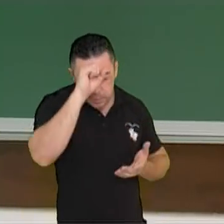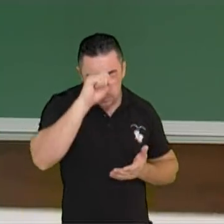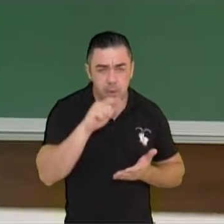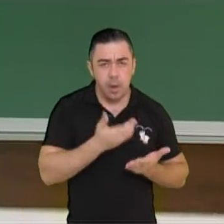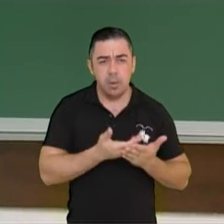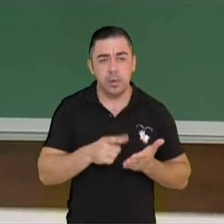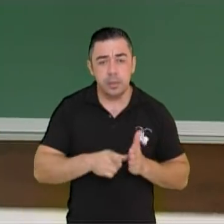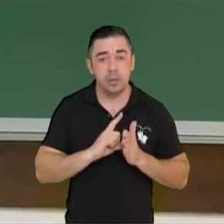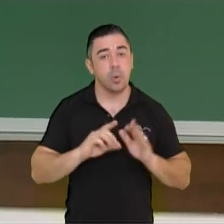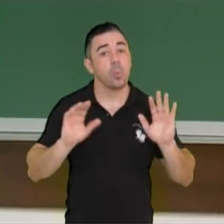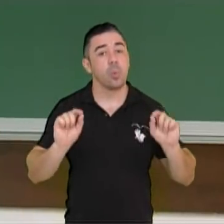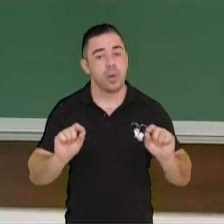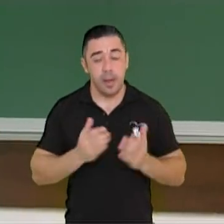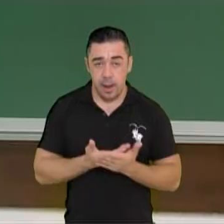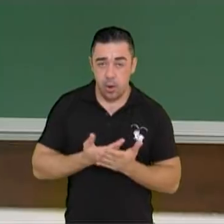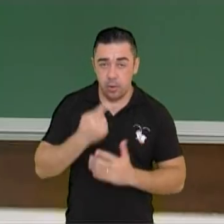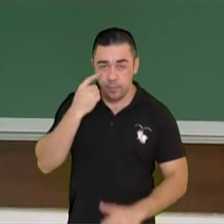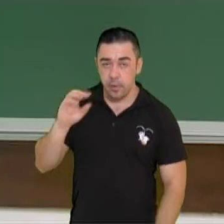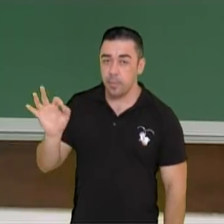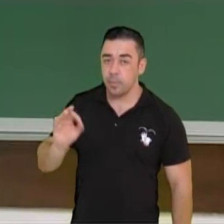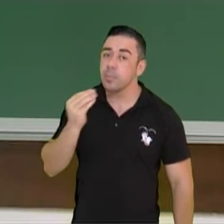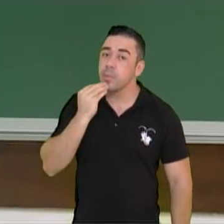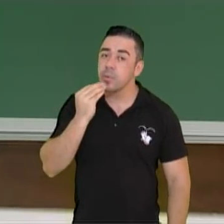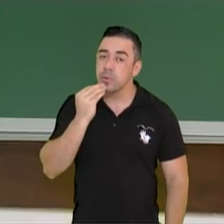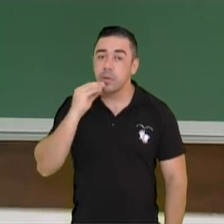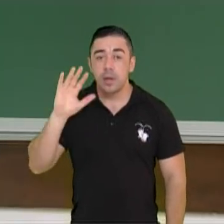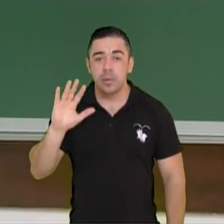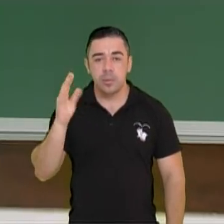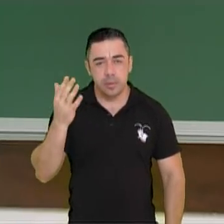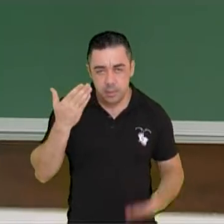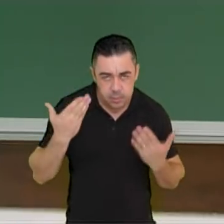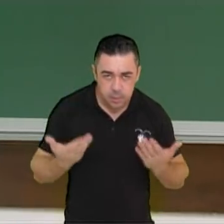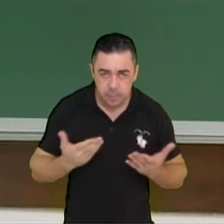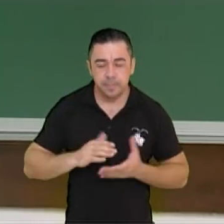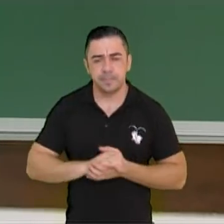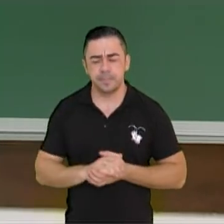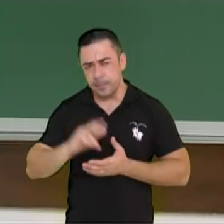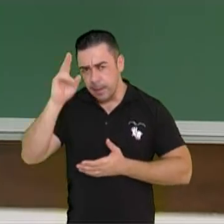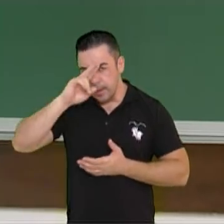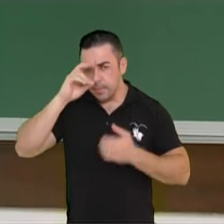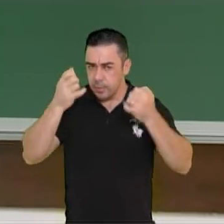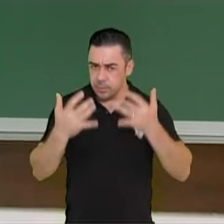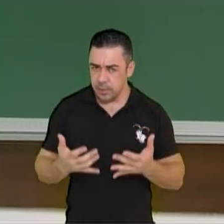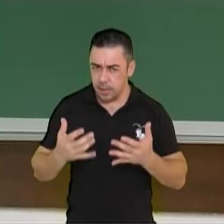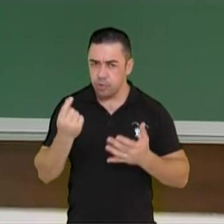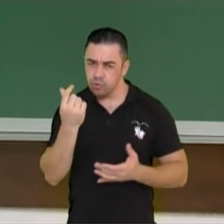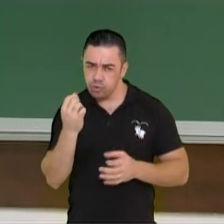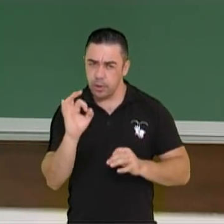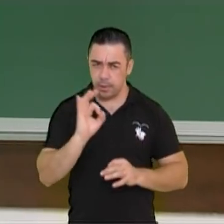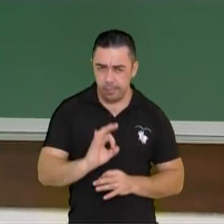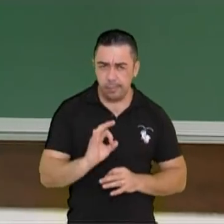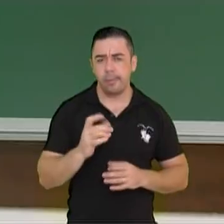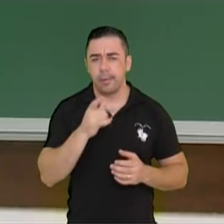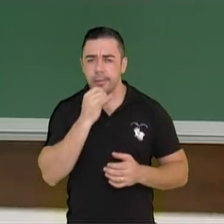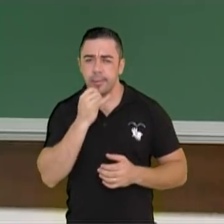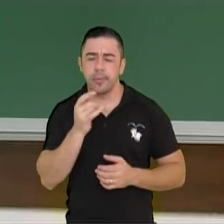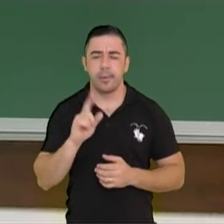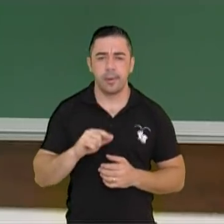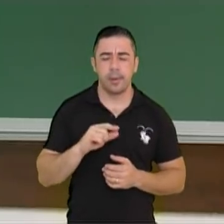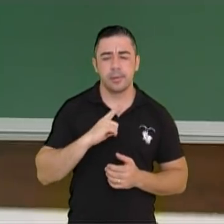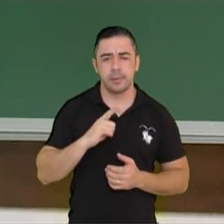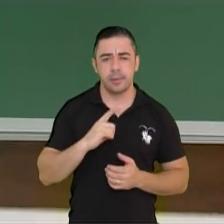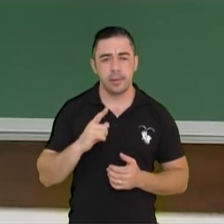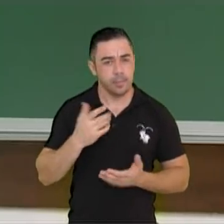Na aula passada, nós vimos a probabilidade de um evento ocorrer. Lembram lá da moeda, cara ou coroa? Perdeu